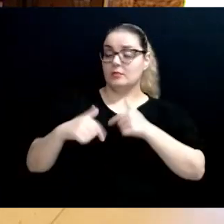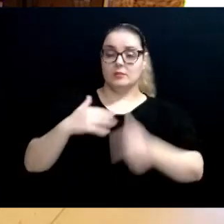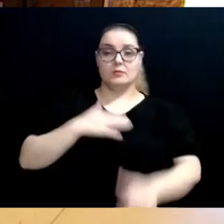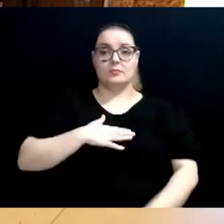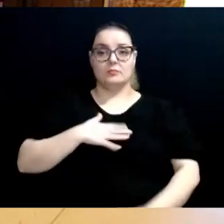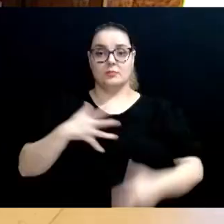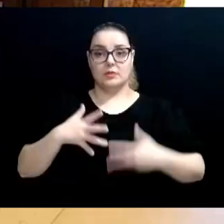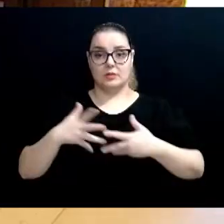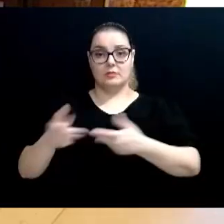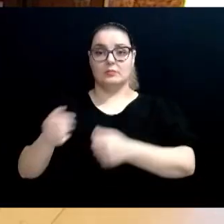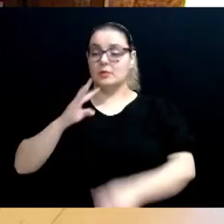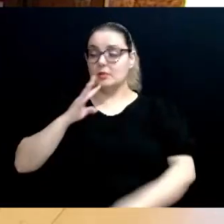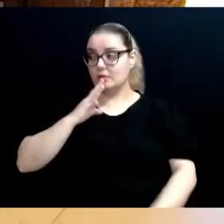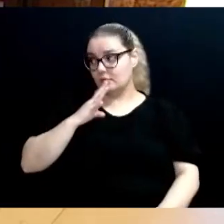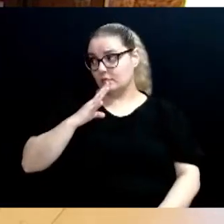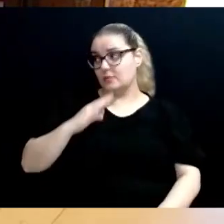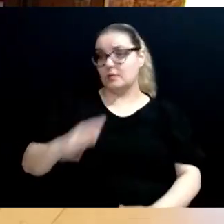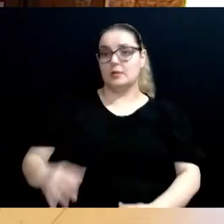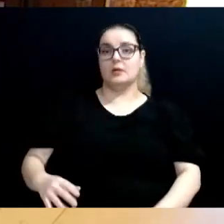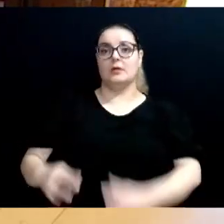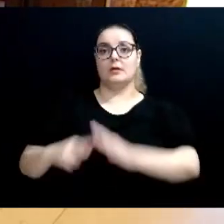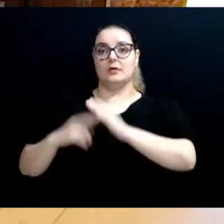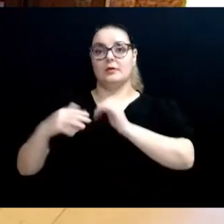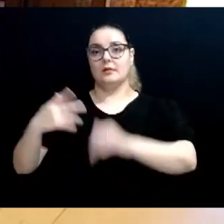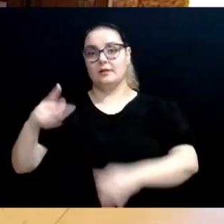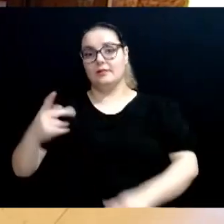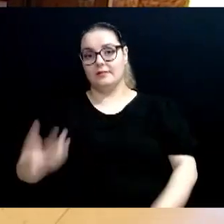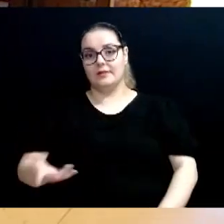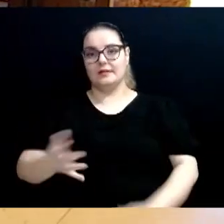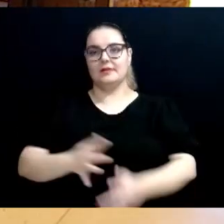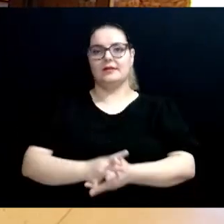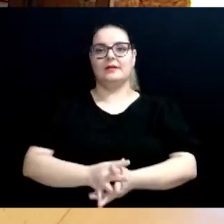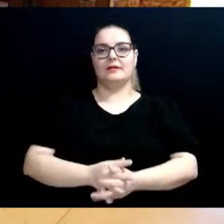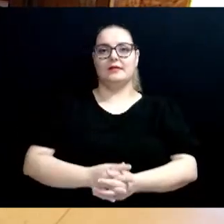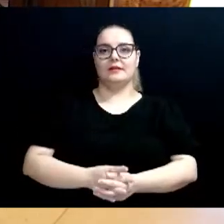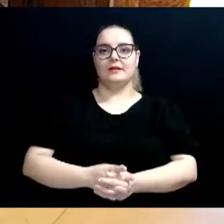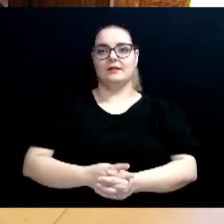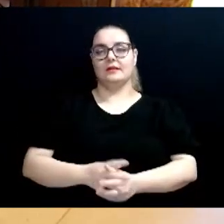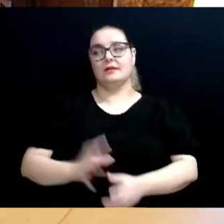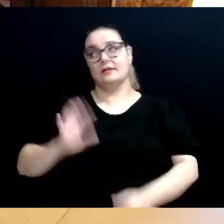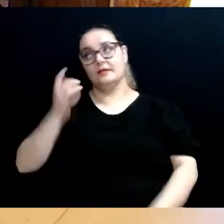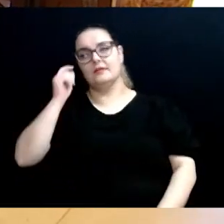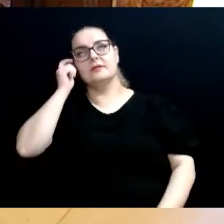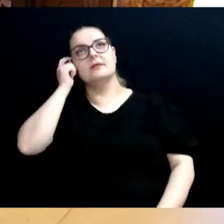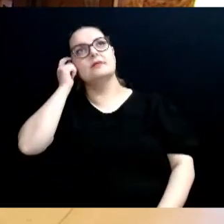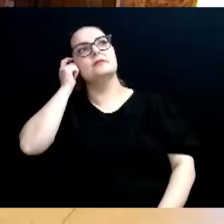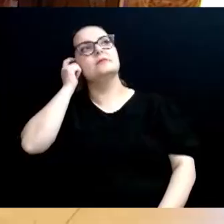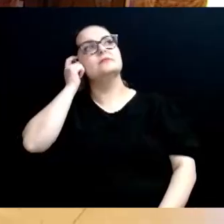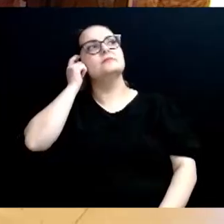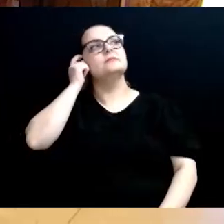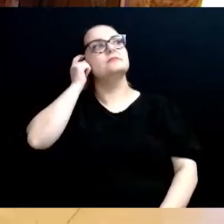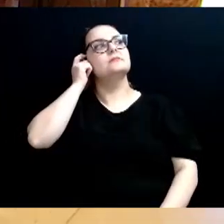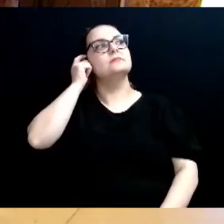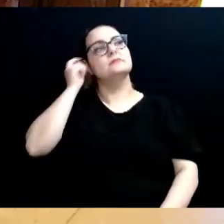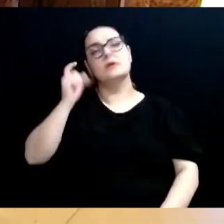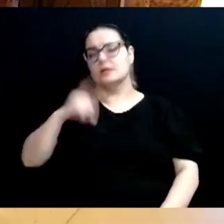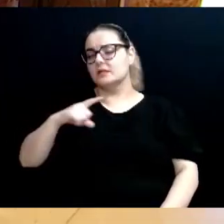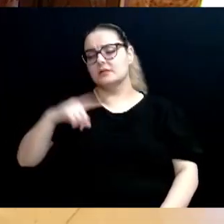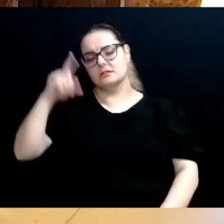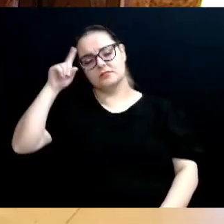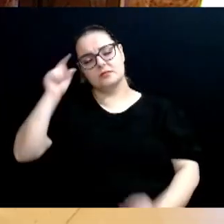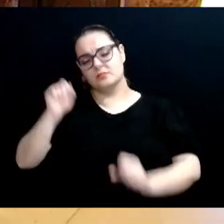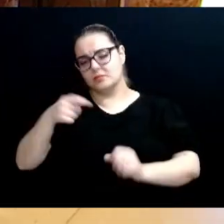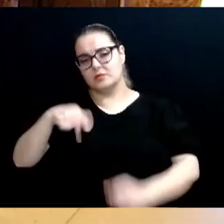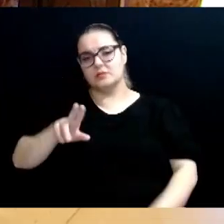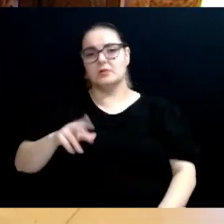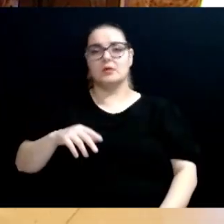e ela gostou do meu trabalho e me convidou para conhecer a feira dela, no caso, que ia acontecer. Eu falei, olha... tem um